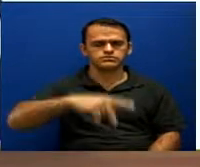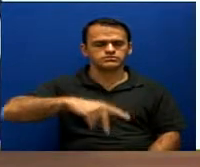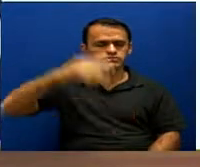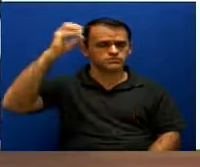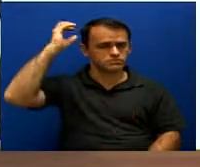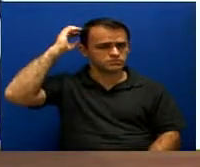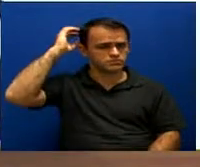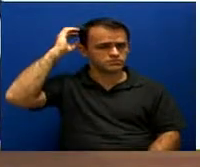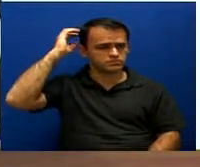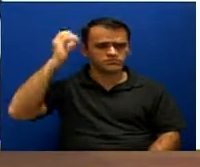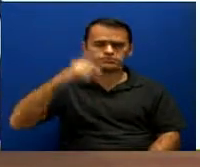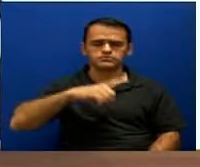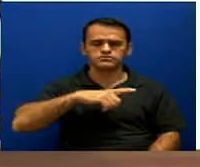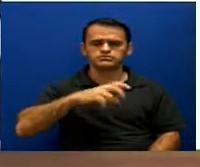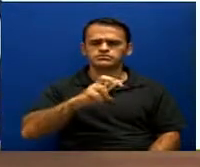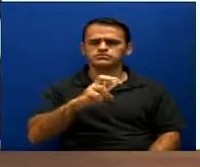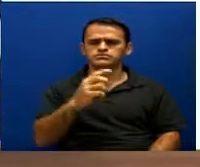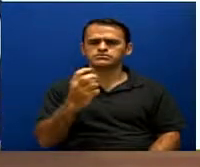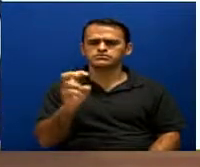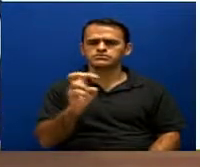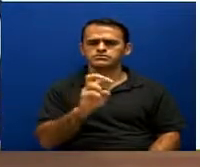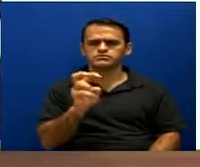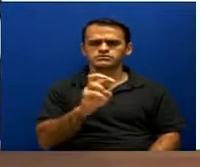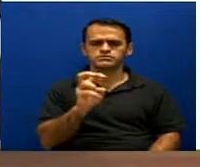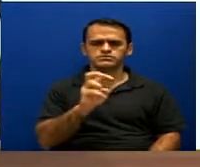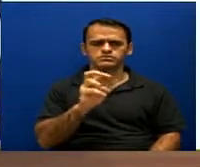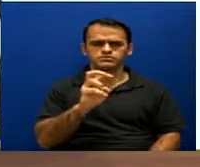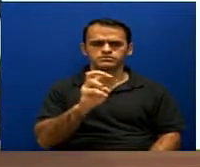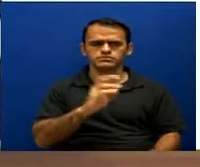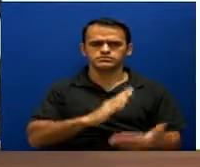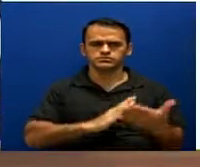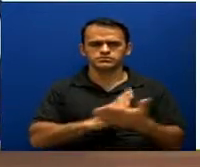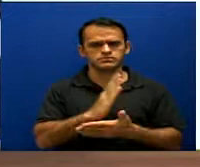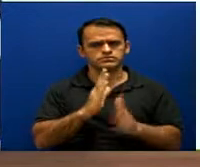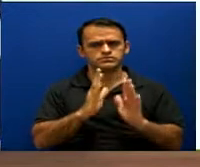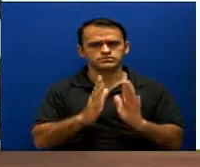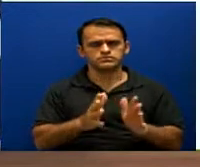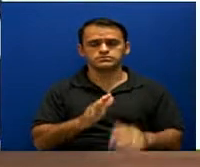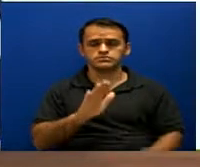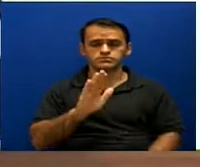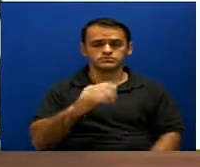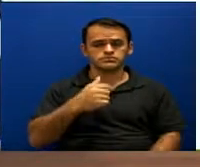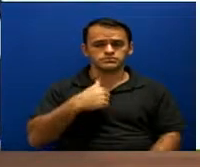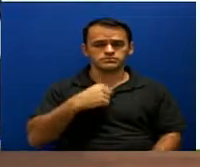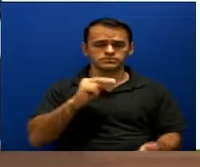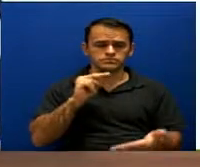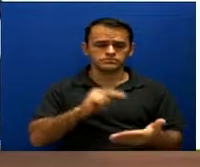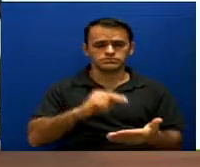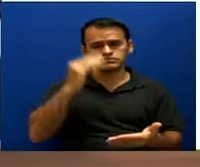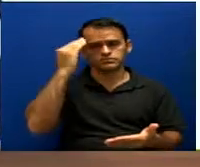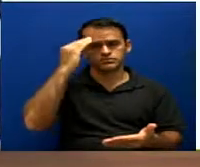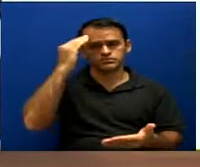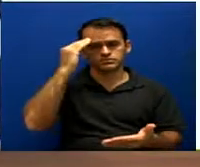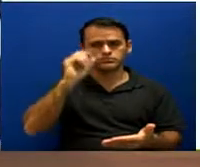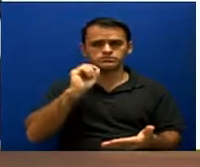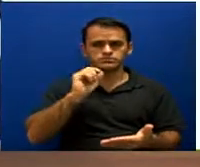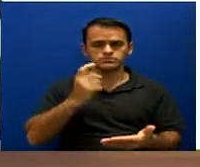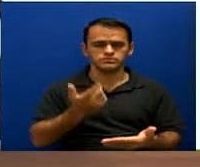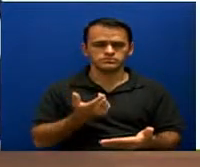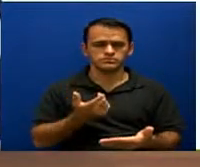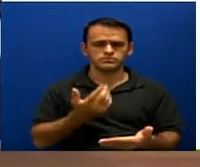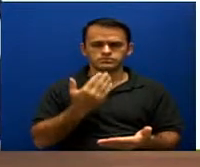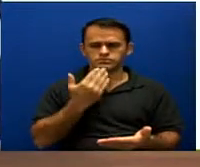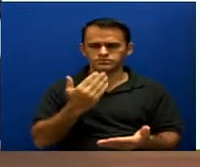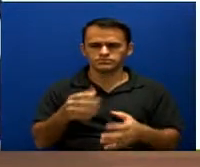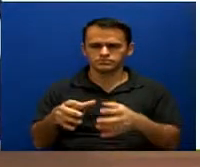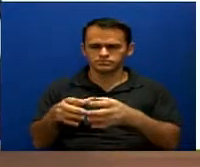que teve uma emenda, que é a emenda 55, da qual ela foi aprovada, mas no meu entendimento, e aí eu pedi um esclarecimento